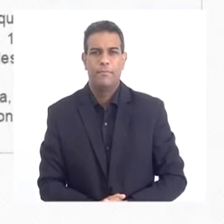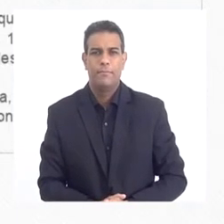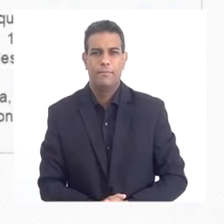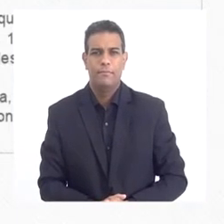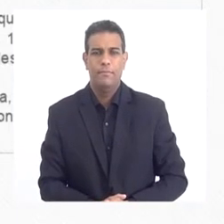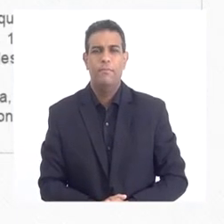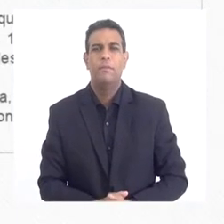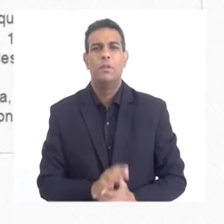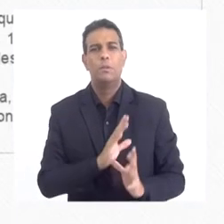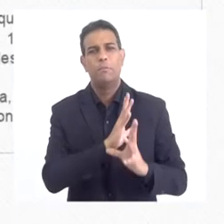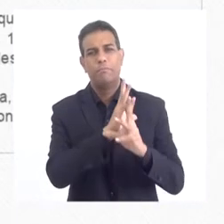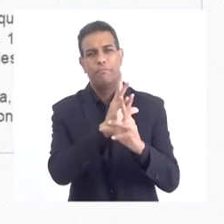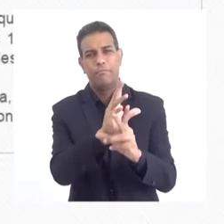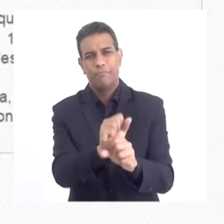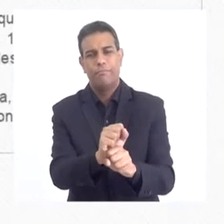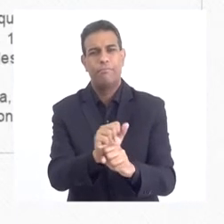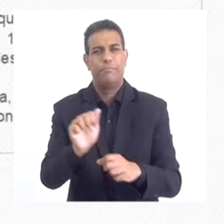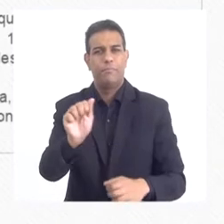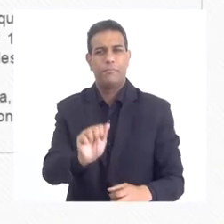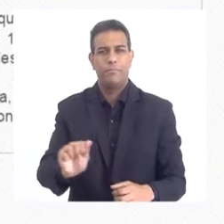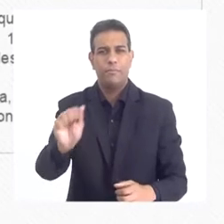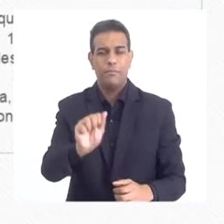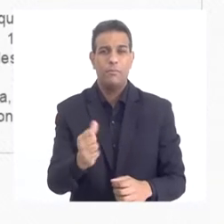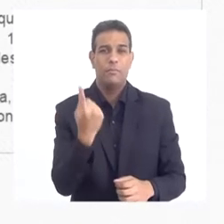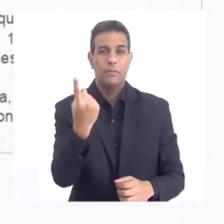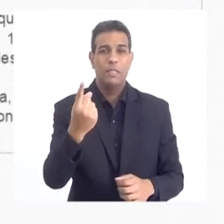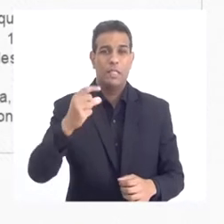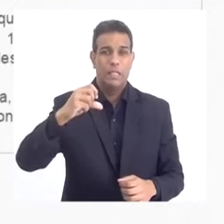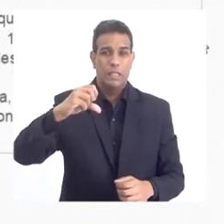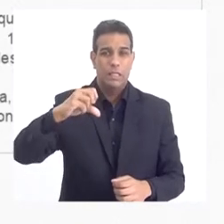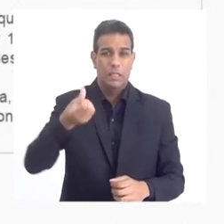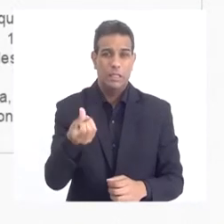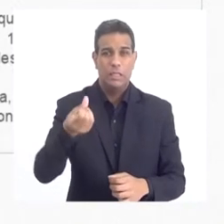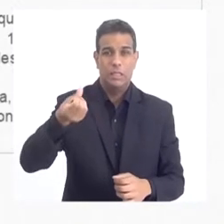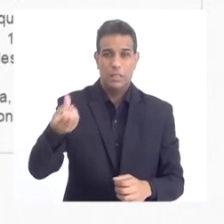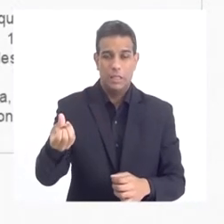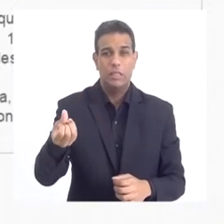Que somam um total, em agosto, 176 bilhões de